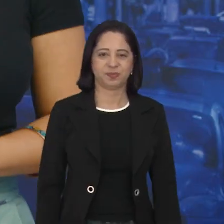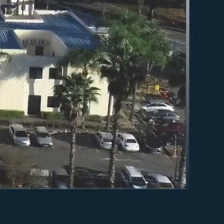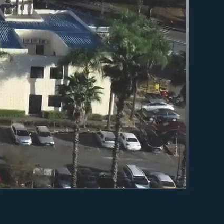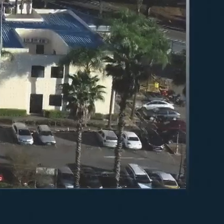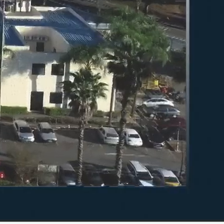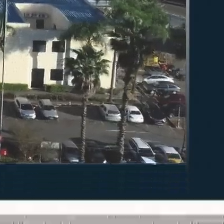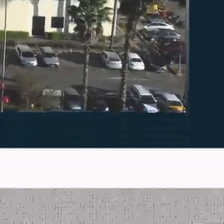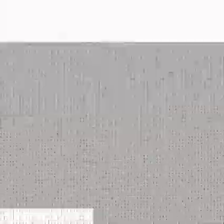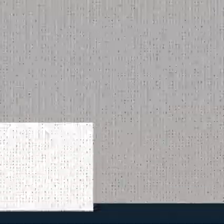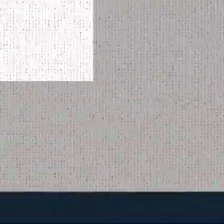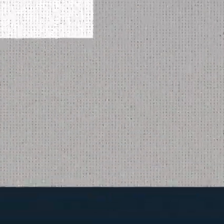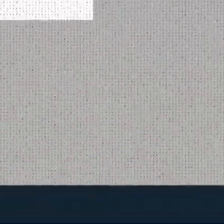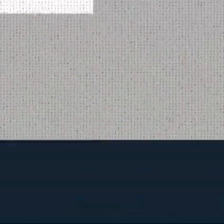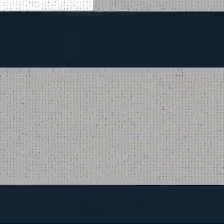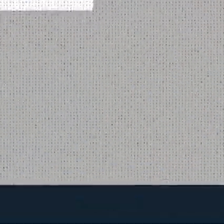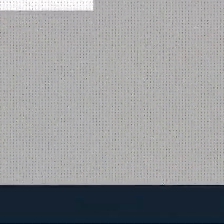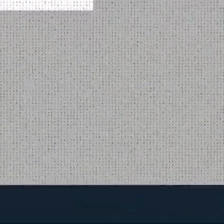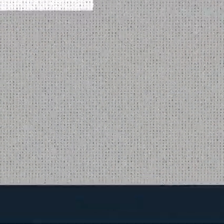já